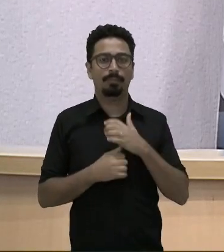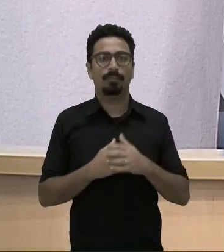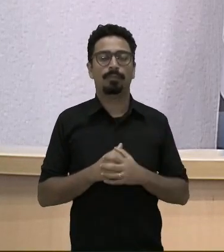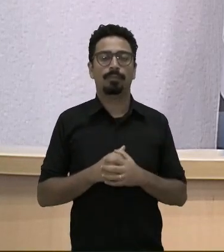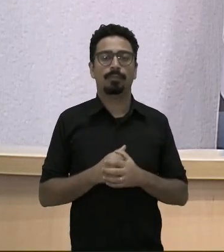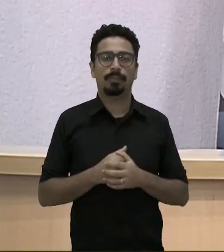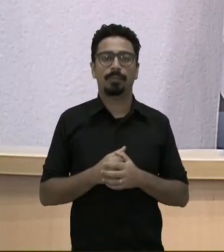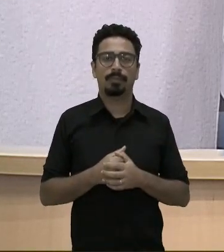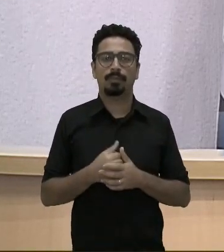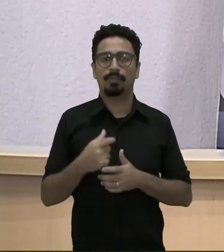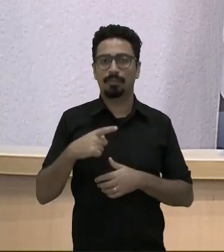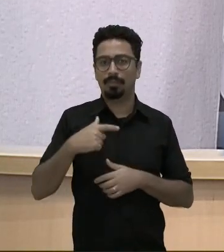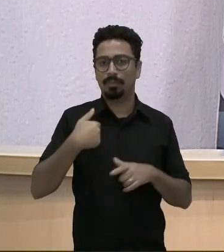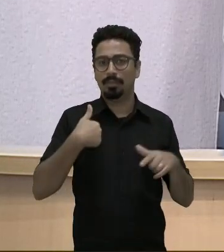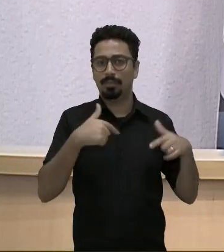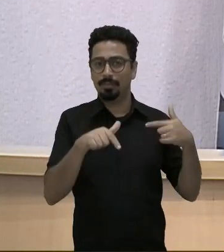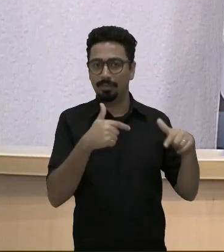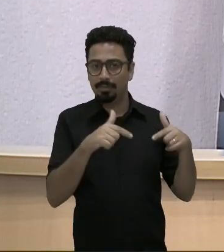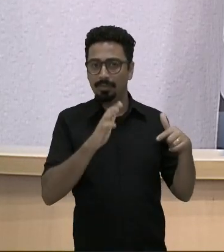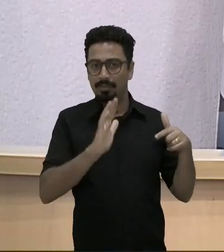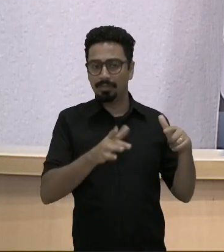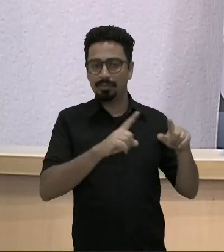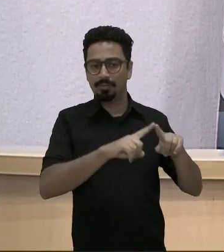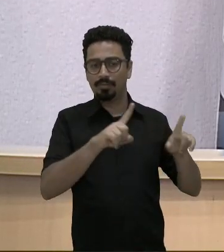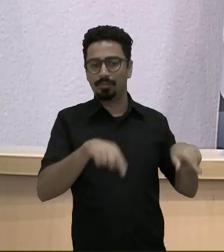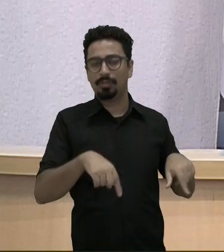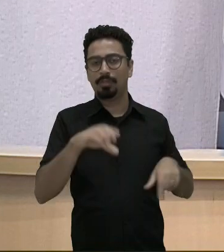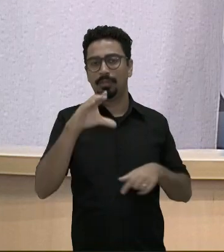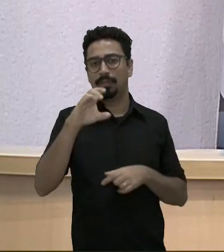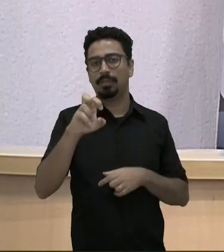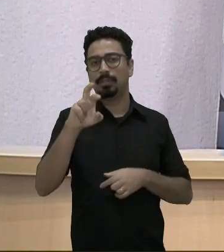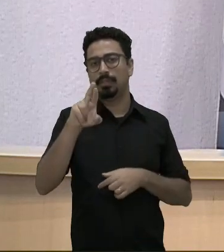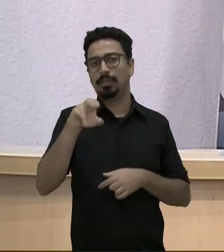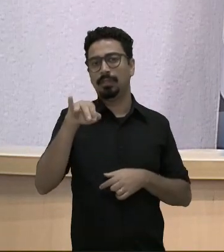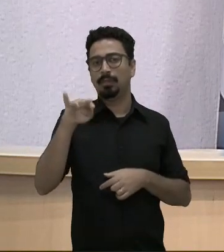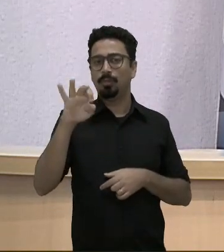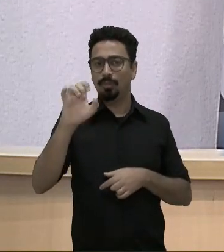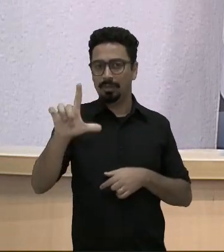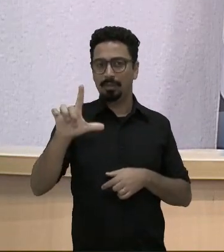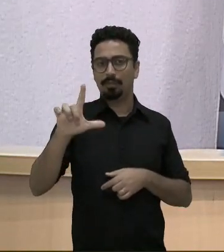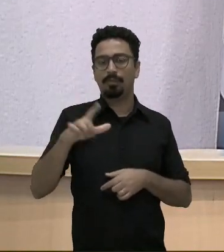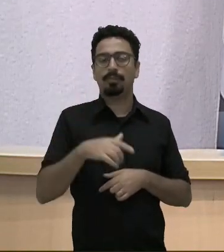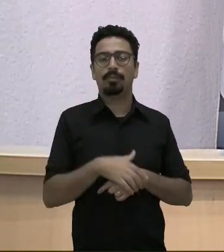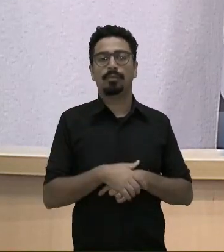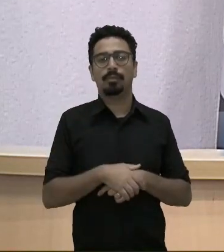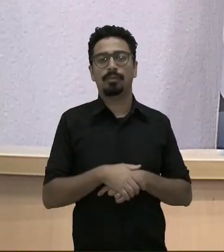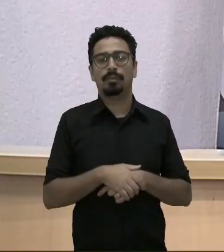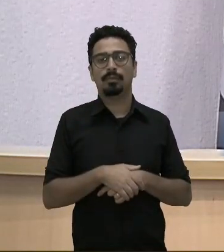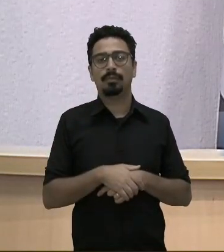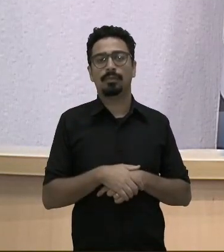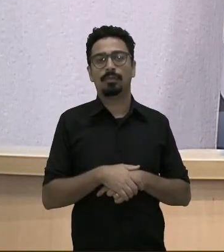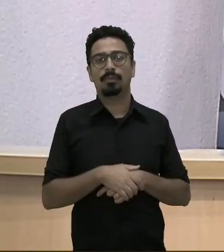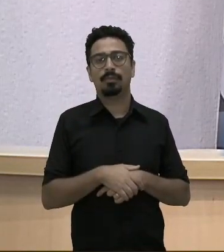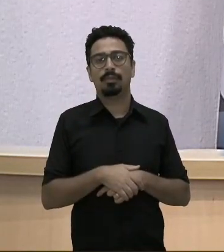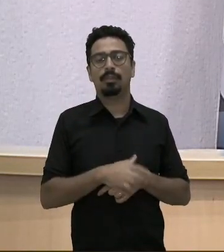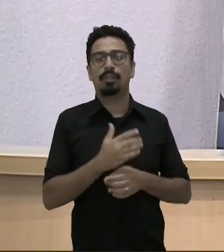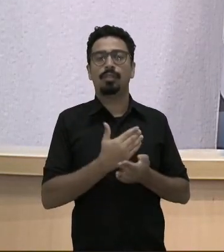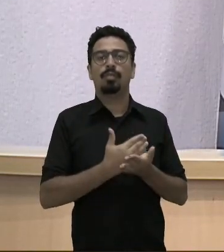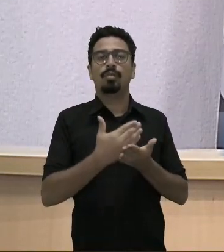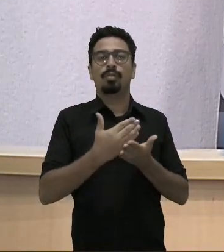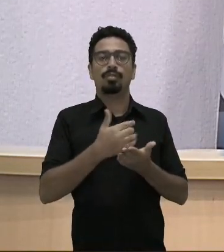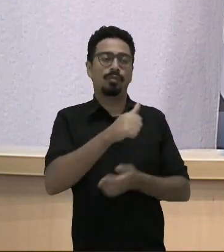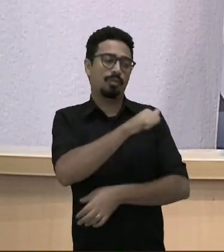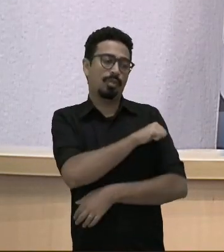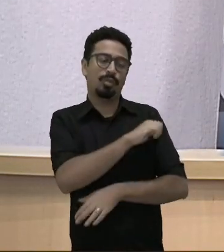prefeitura. Entendeu? Dos funcionários que tinha. Dessa câmera aqui, quem inaugurou aqui, foi os próprios alunos da